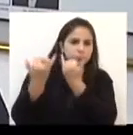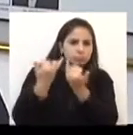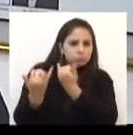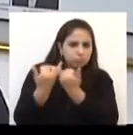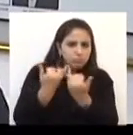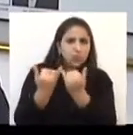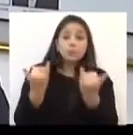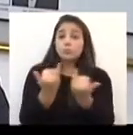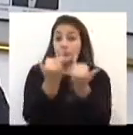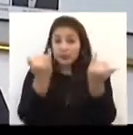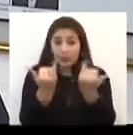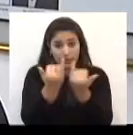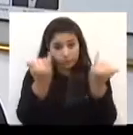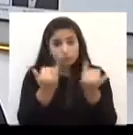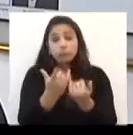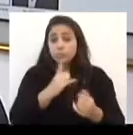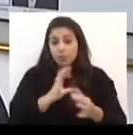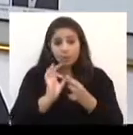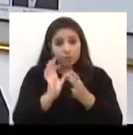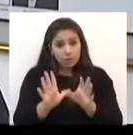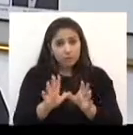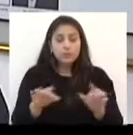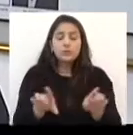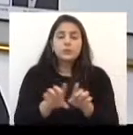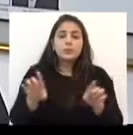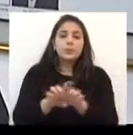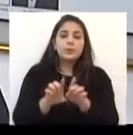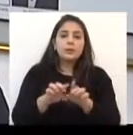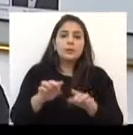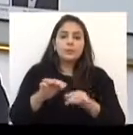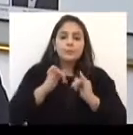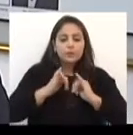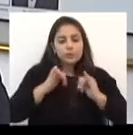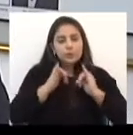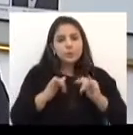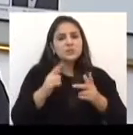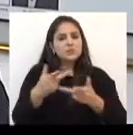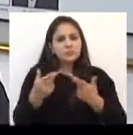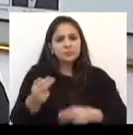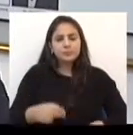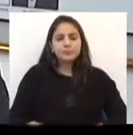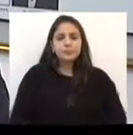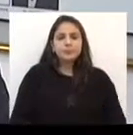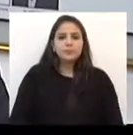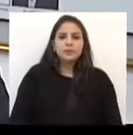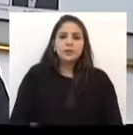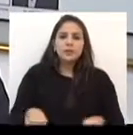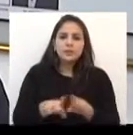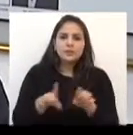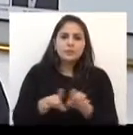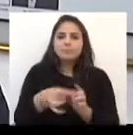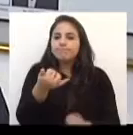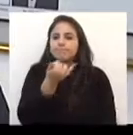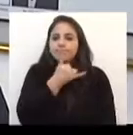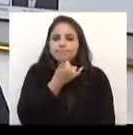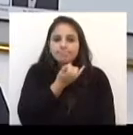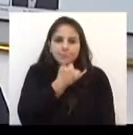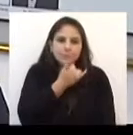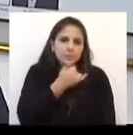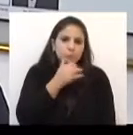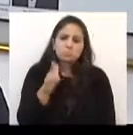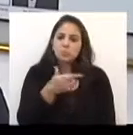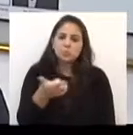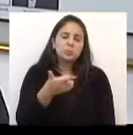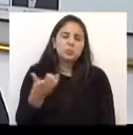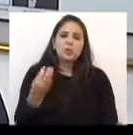site da Prefeitura, buscamos outras informações com outras fontes e, enfim, infelizmente não se tem como